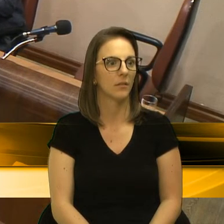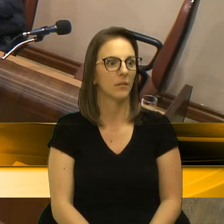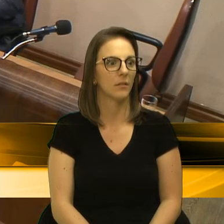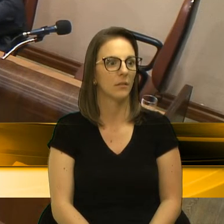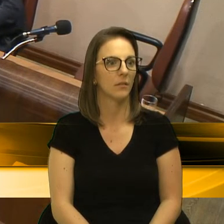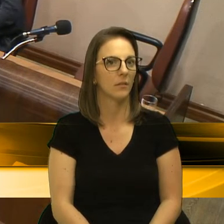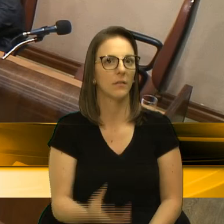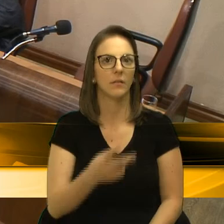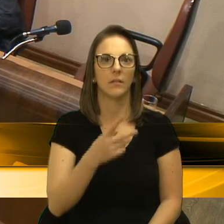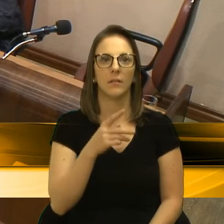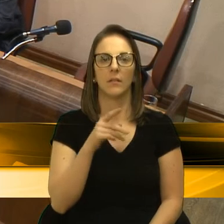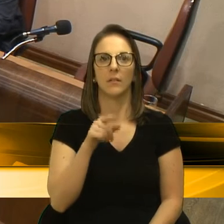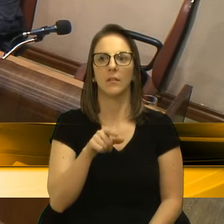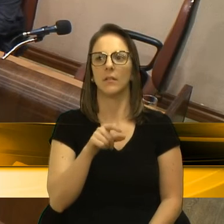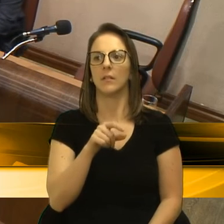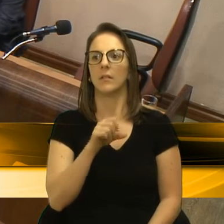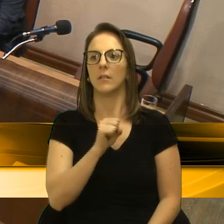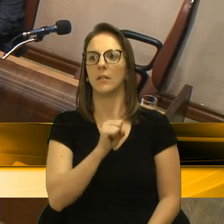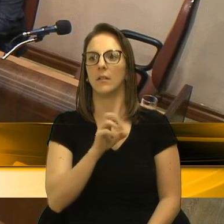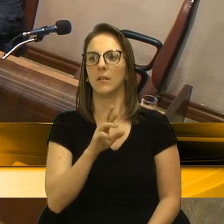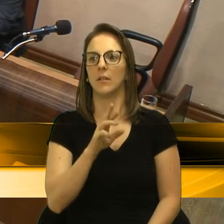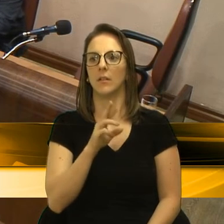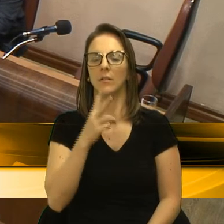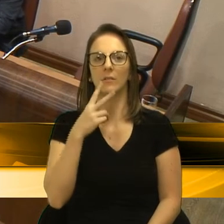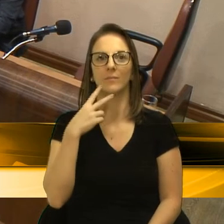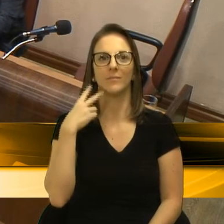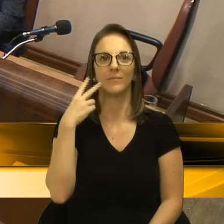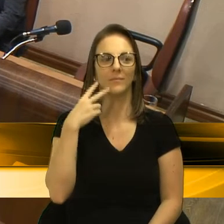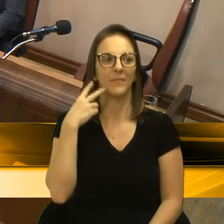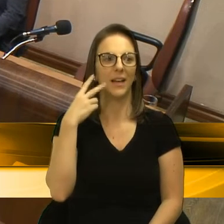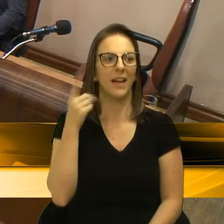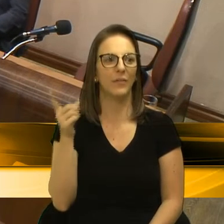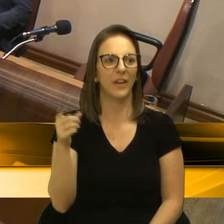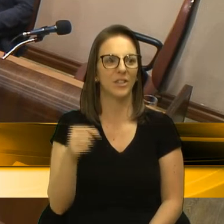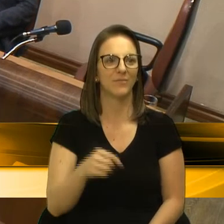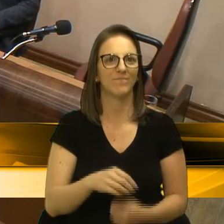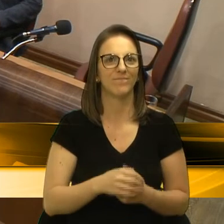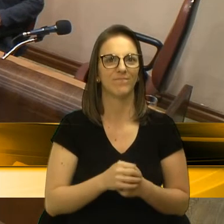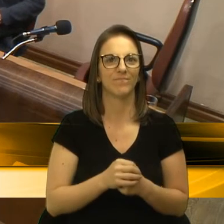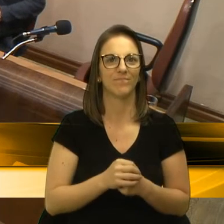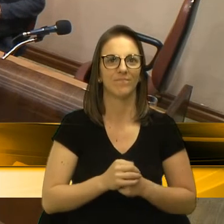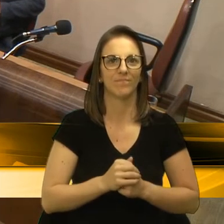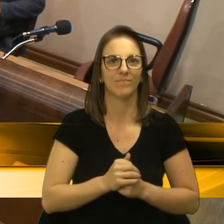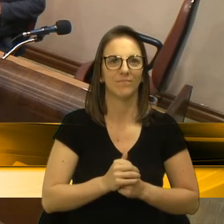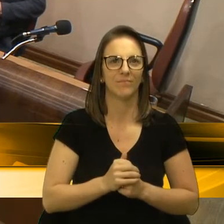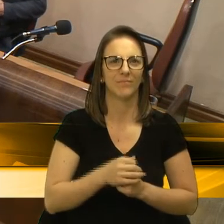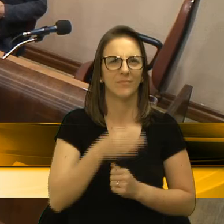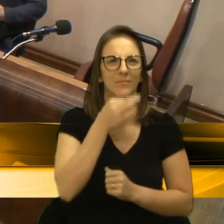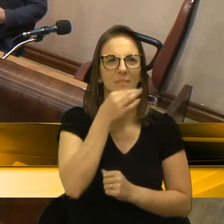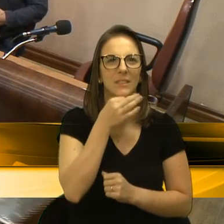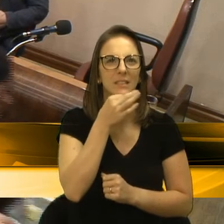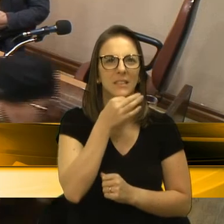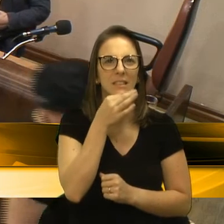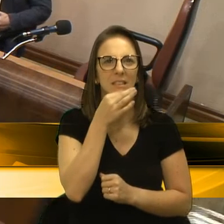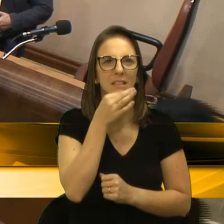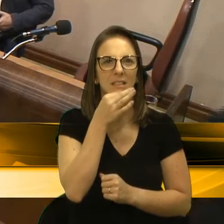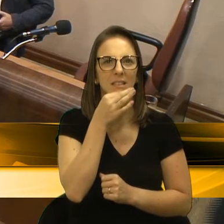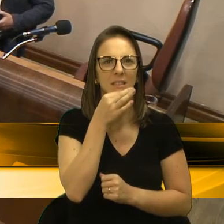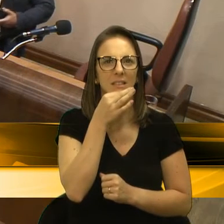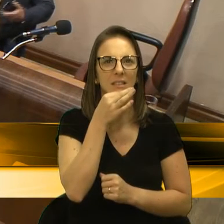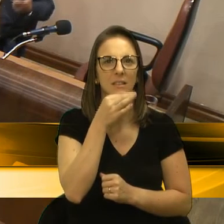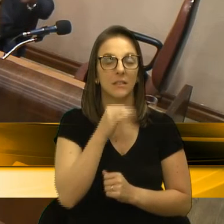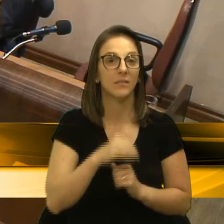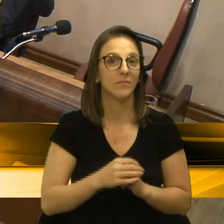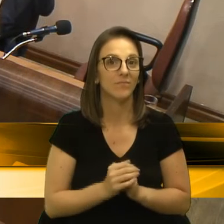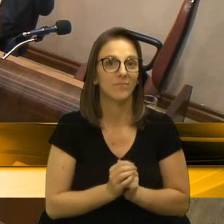Exime o senhor vereador Alceu Tomé, presidente da comissão processante, Câmara Municipal de Caxias do Sul. Objeto, requerimento de produção